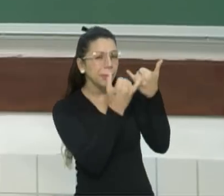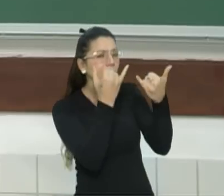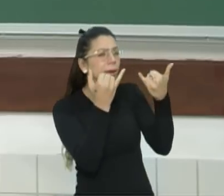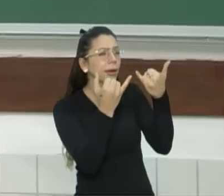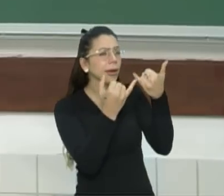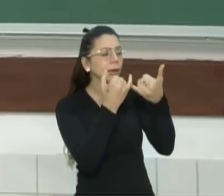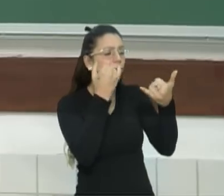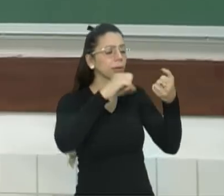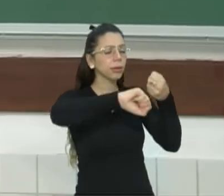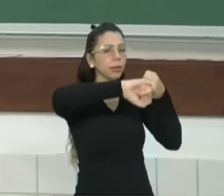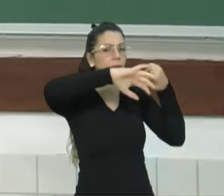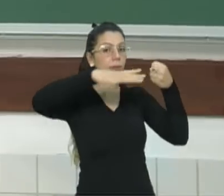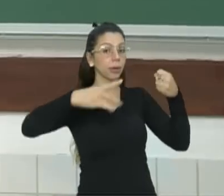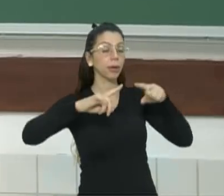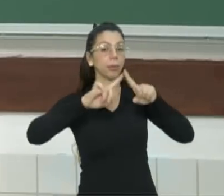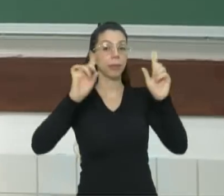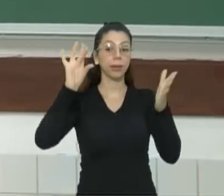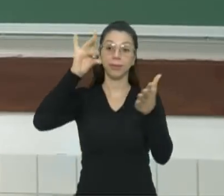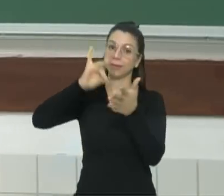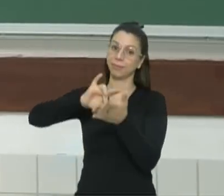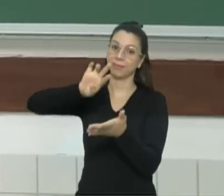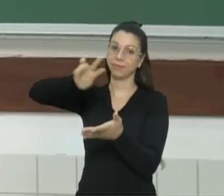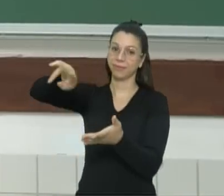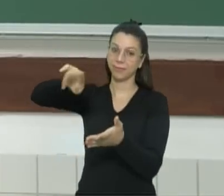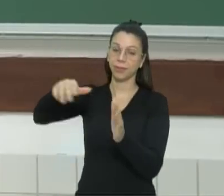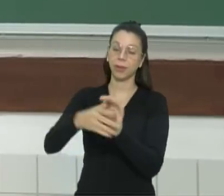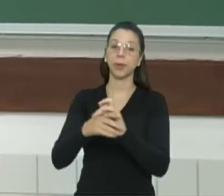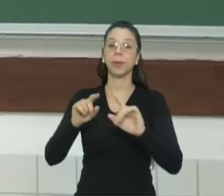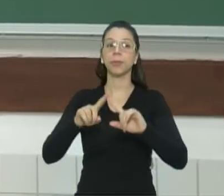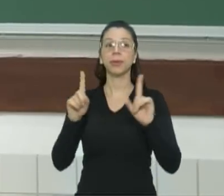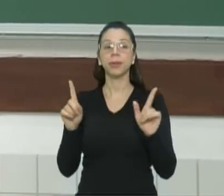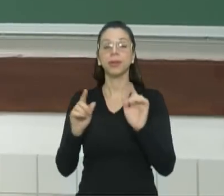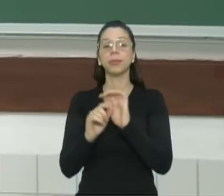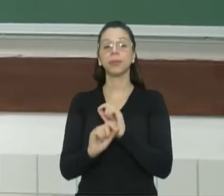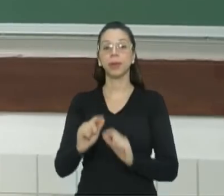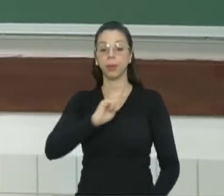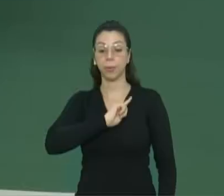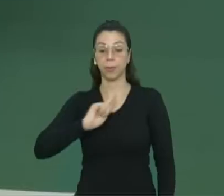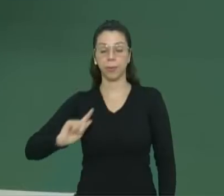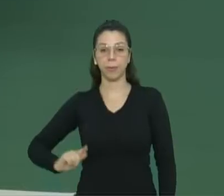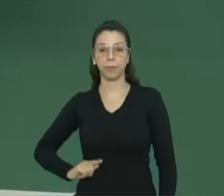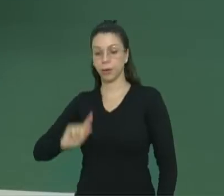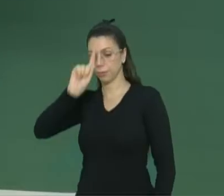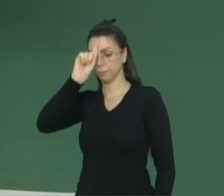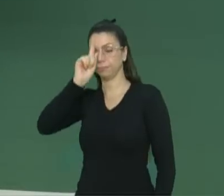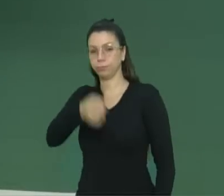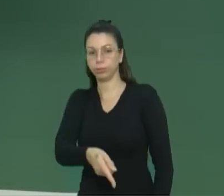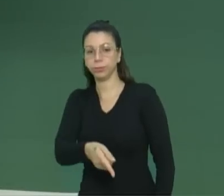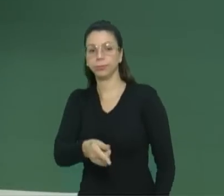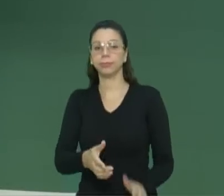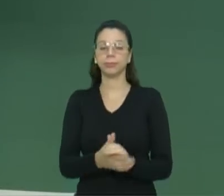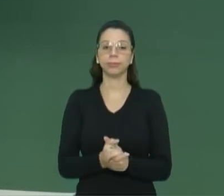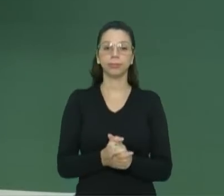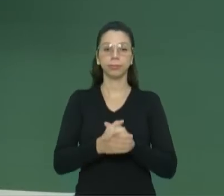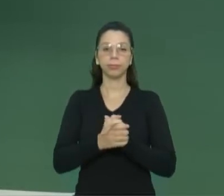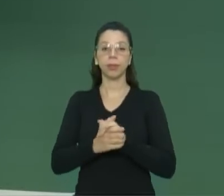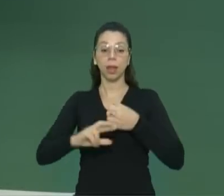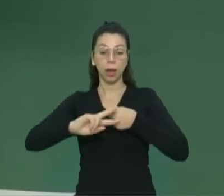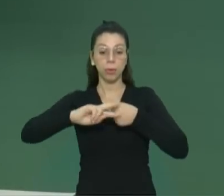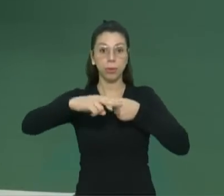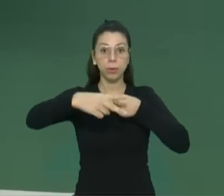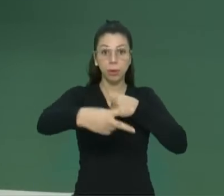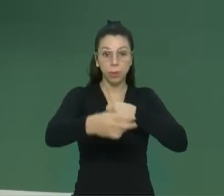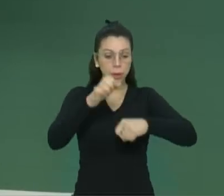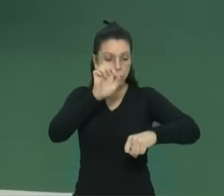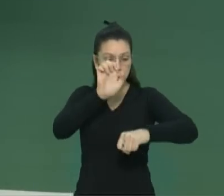democráticas e, no fundo, elas não são, como, por exemplo, os regimes totalitários, né? Onde nós vemos a interferência direta do